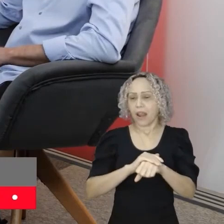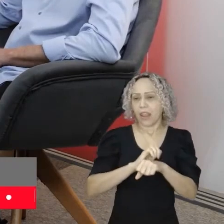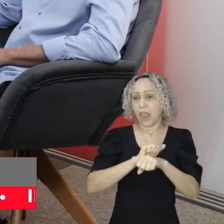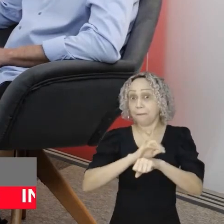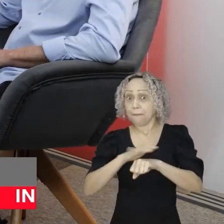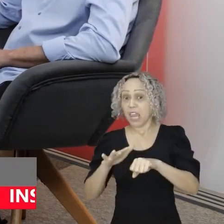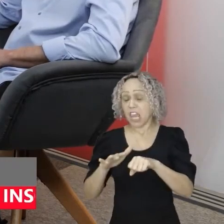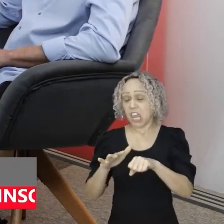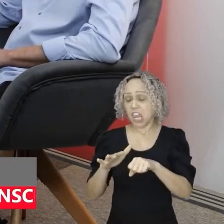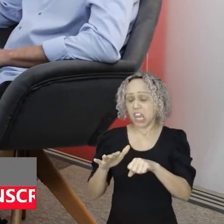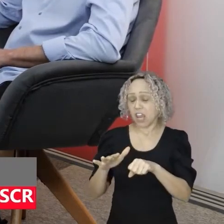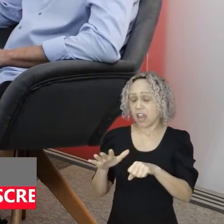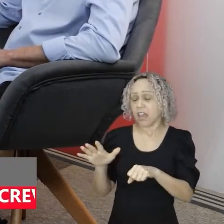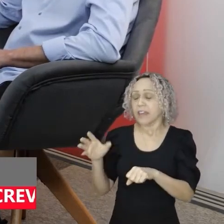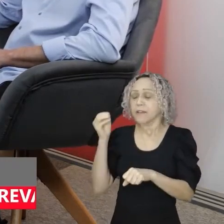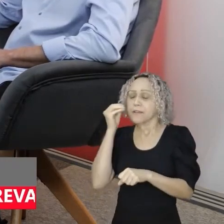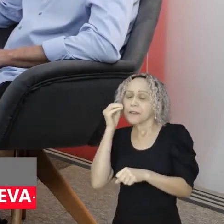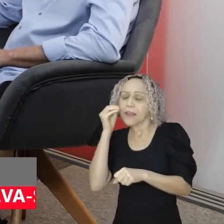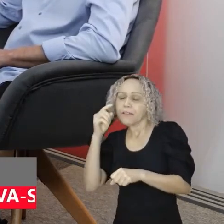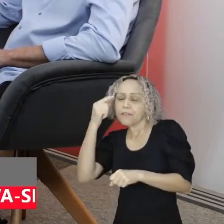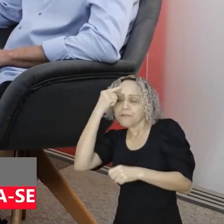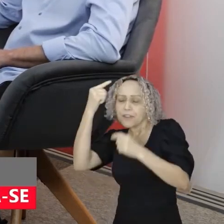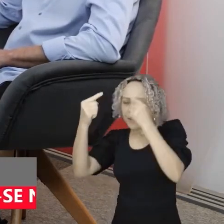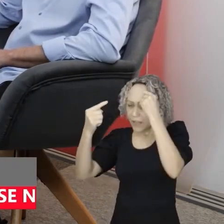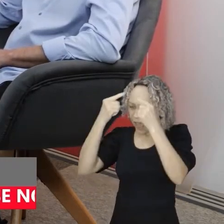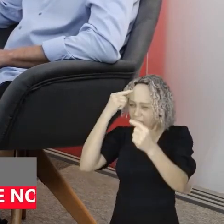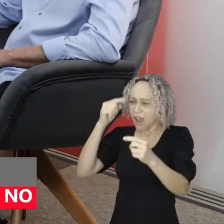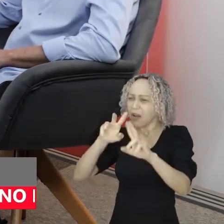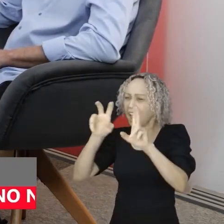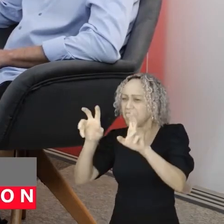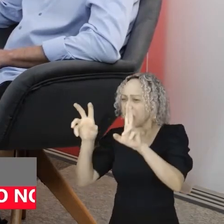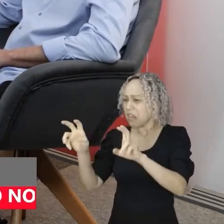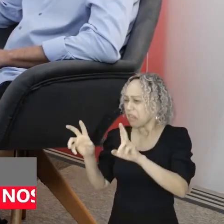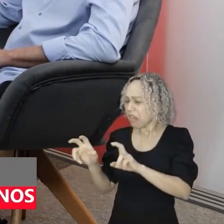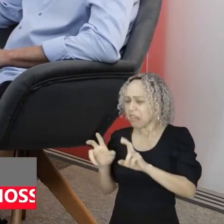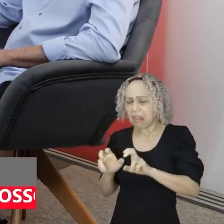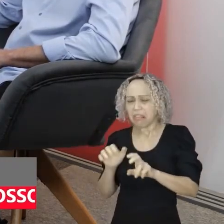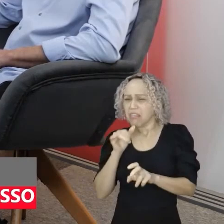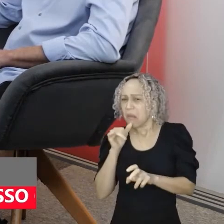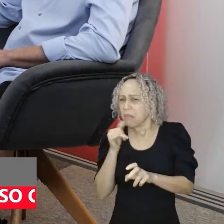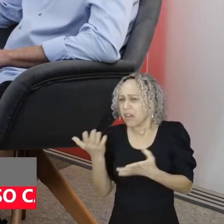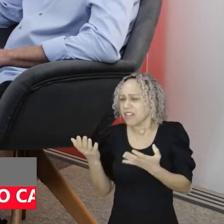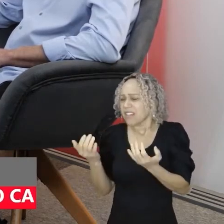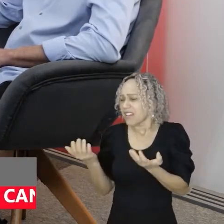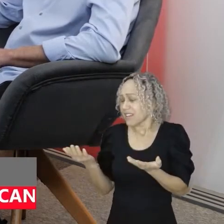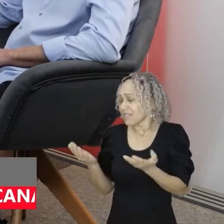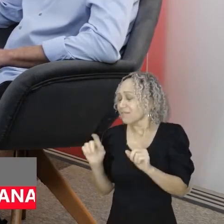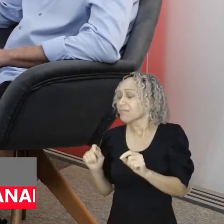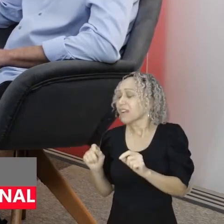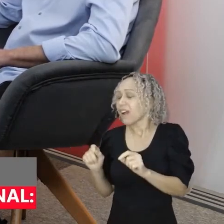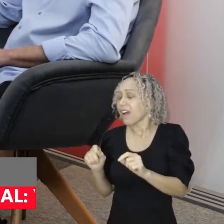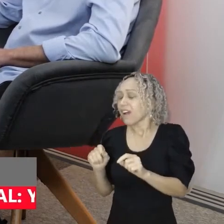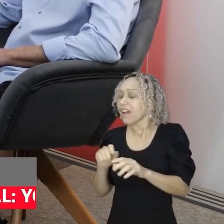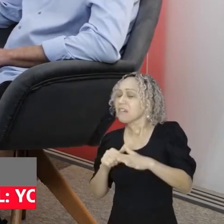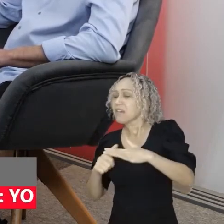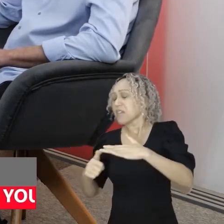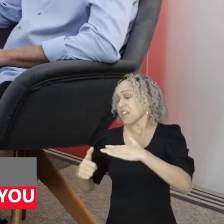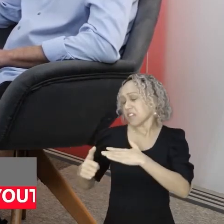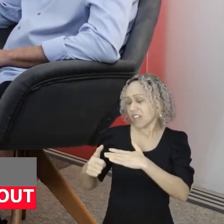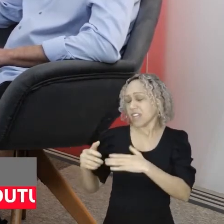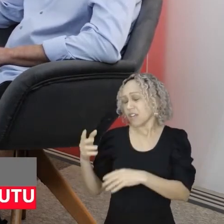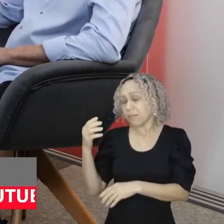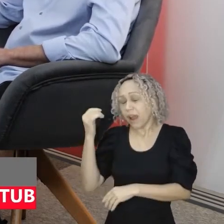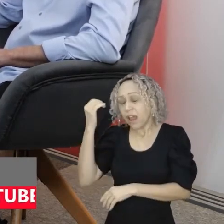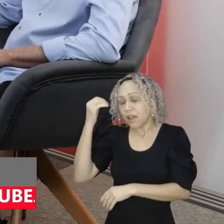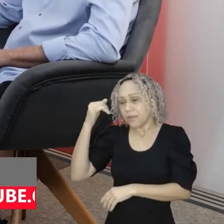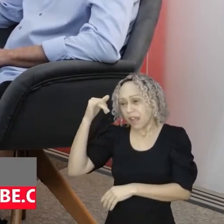importavam, acusando a China. Agora, durante o governo Lula, criando fake news durante a guerra da Ucrânia, agora com o